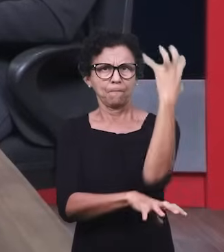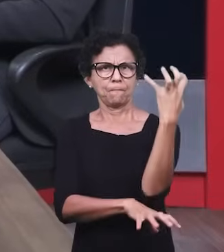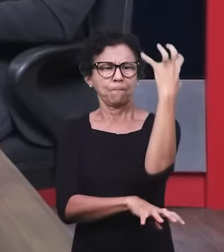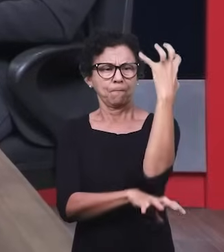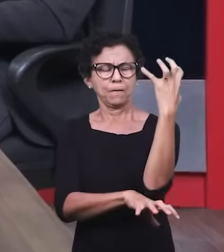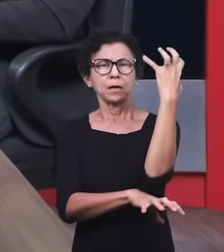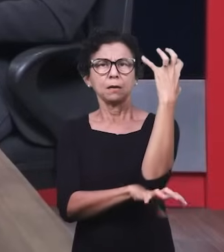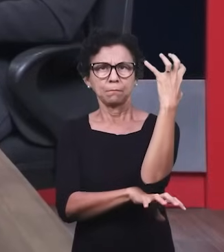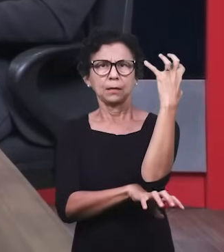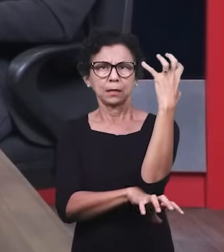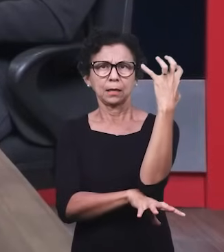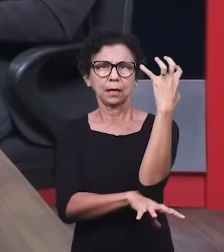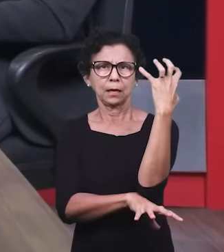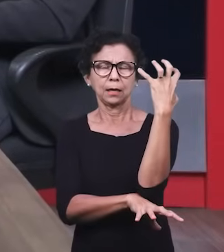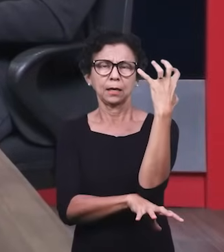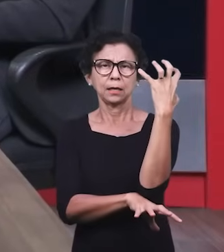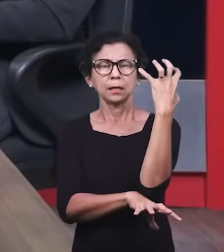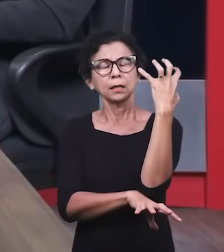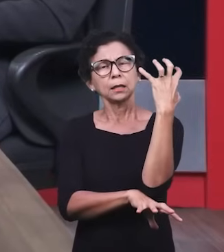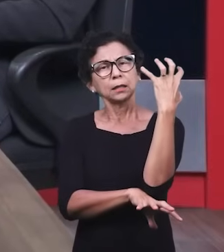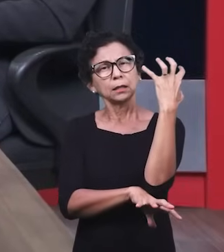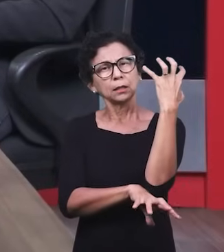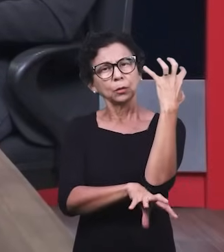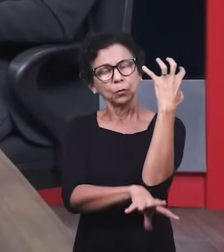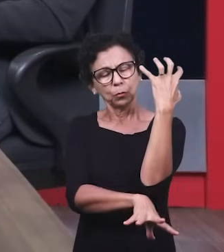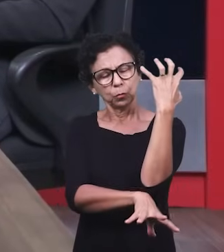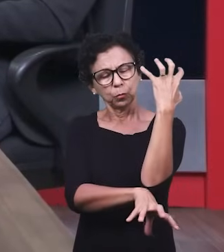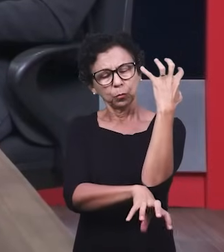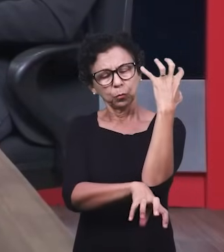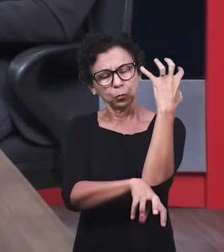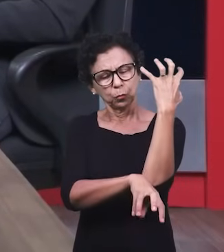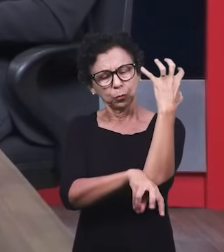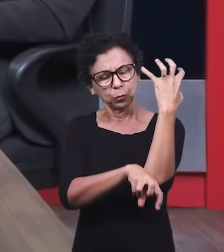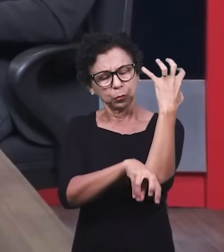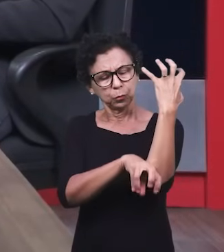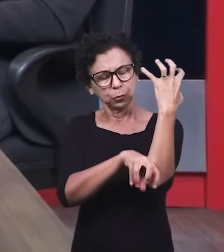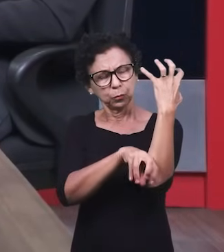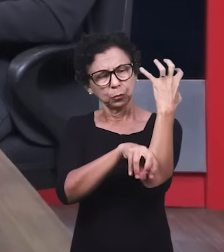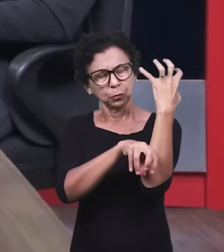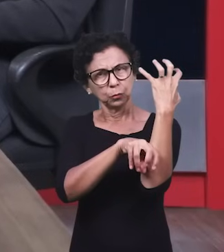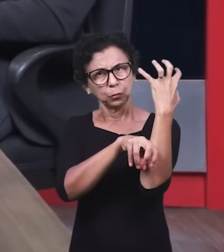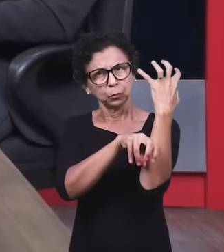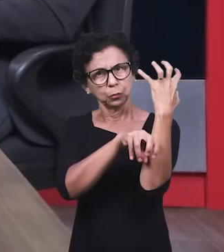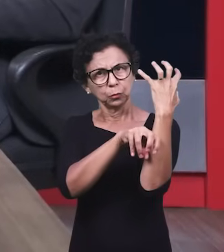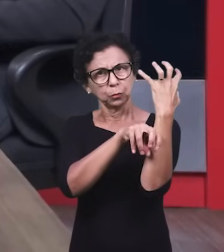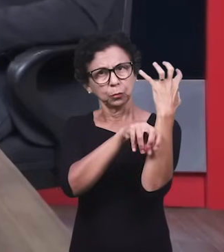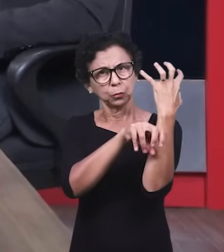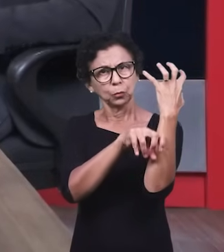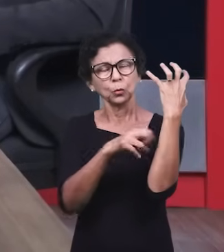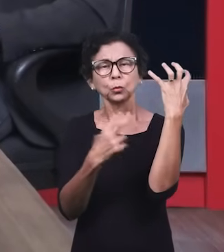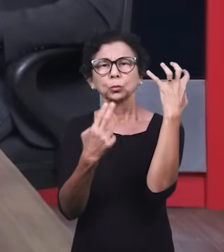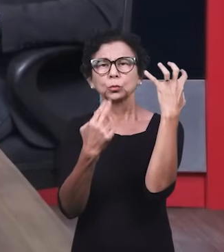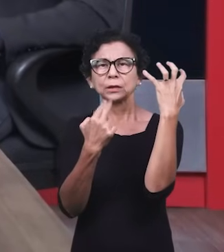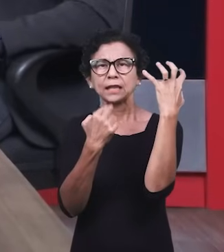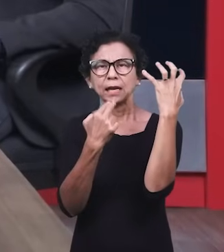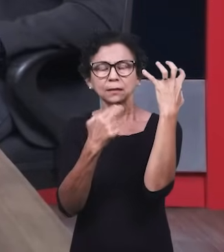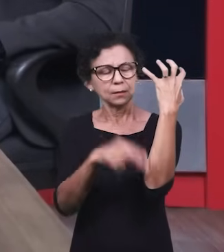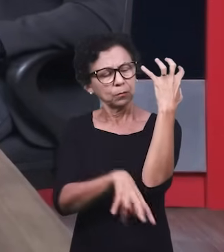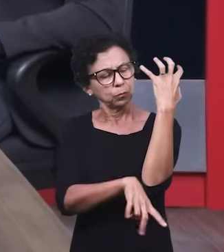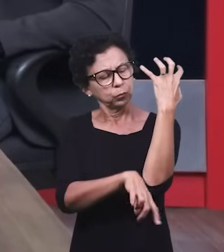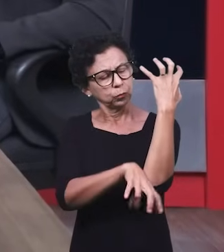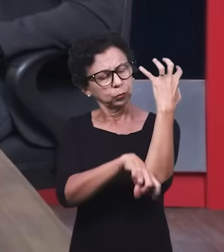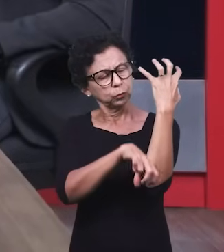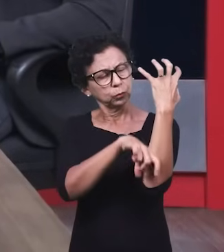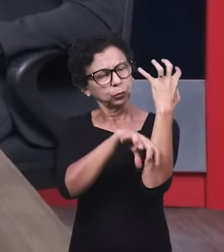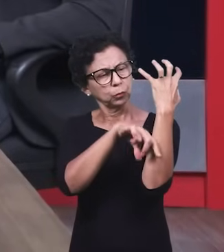condutor é um dos principais Condutores né que vai levar então esses esses nutrientes que são absorvidos a água